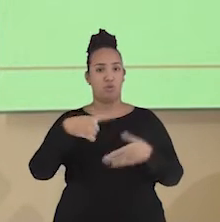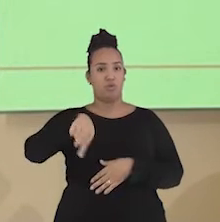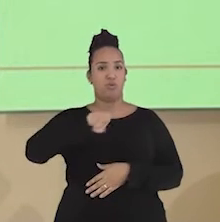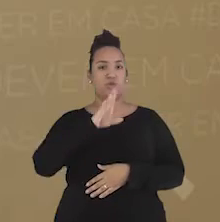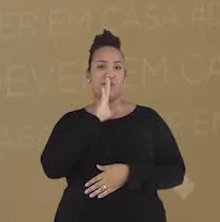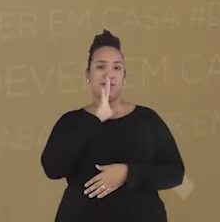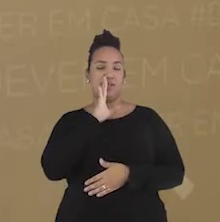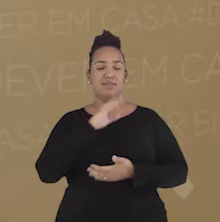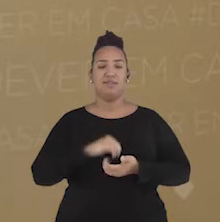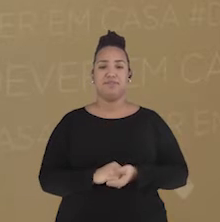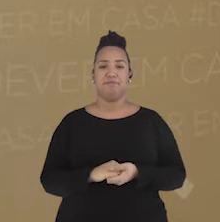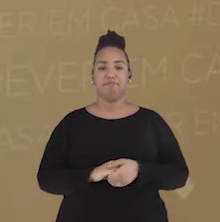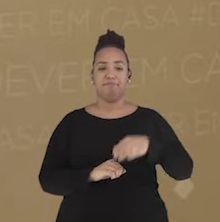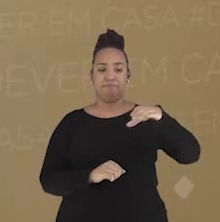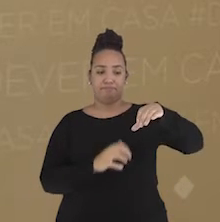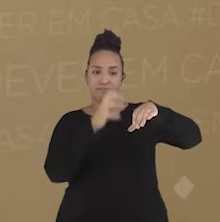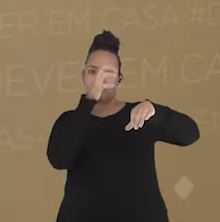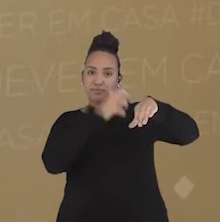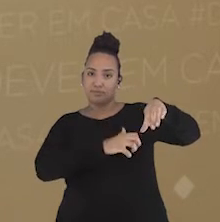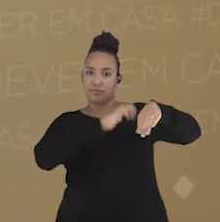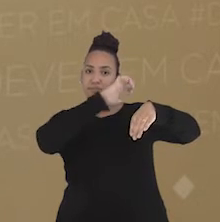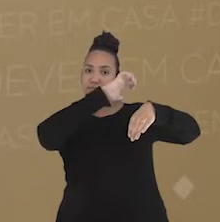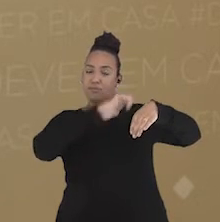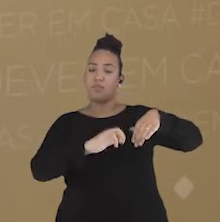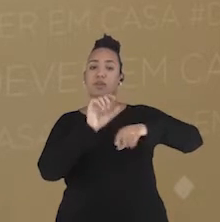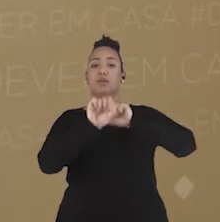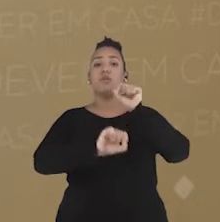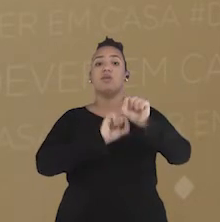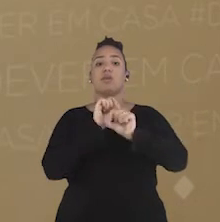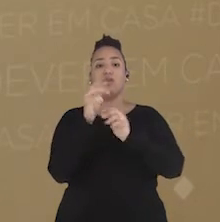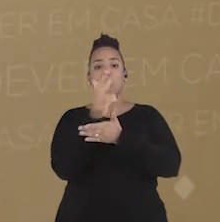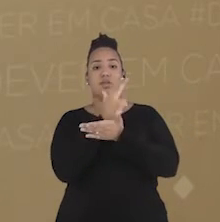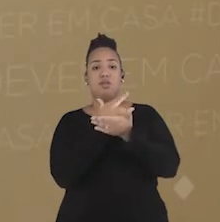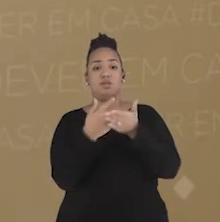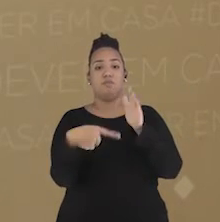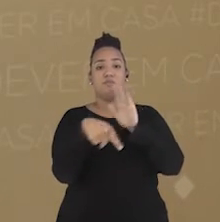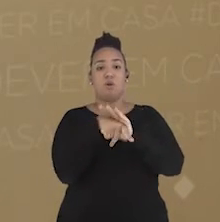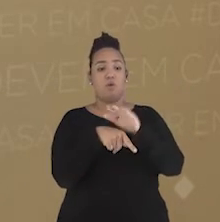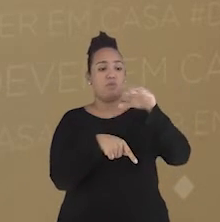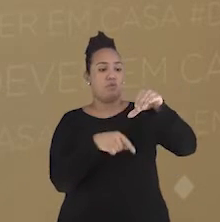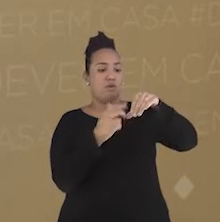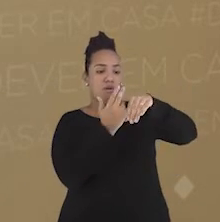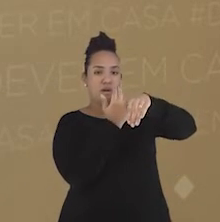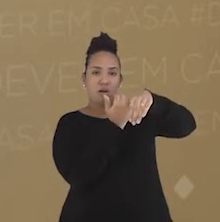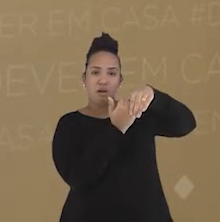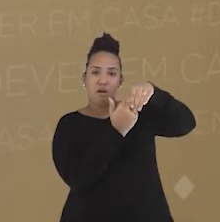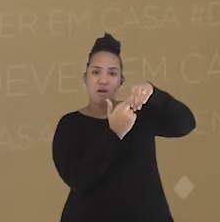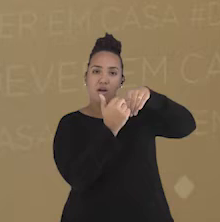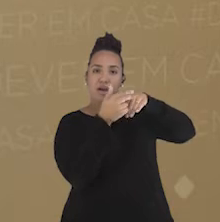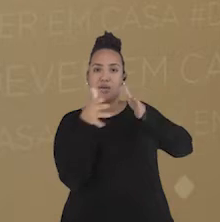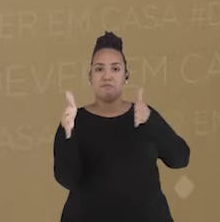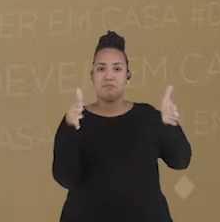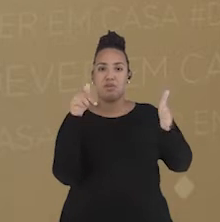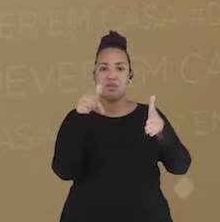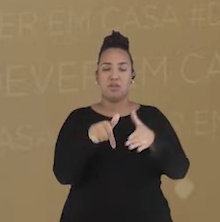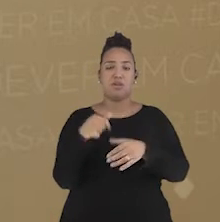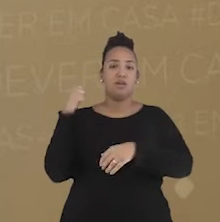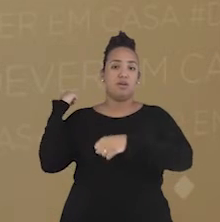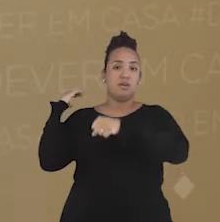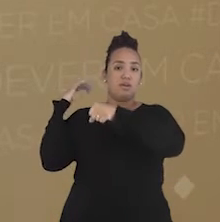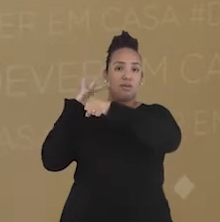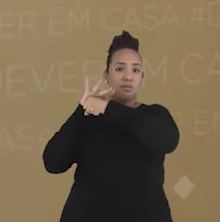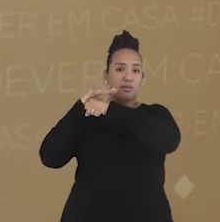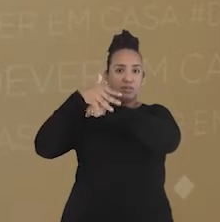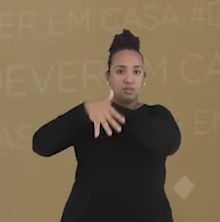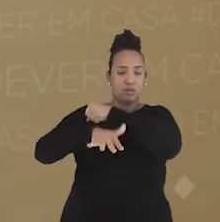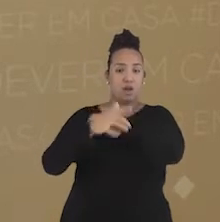conhecer. Arte rupestre ou pintura rupestre são desenhos feitos em rochas, em cavernas, durante o período conhecido como